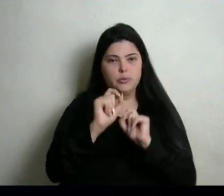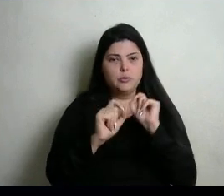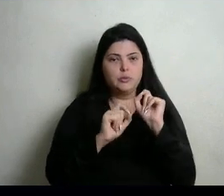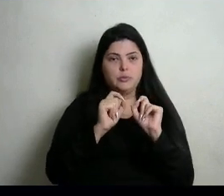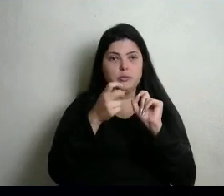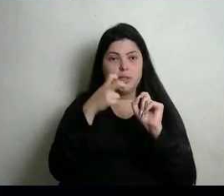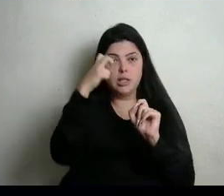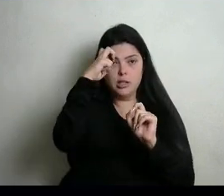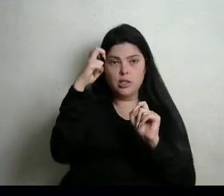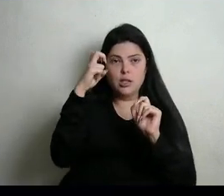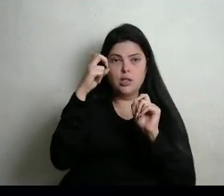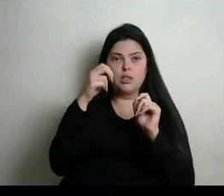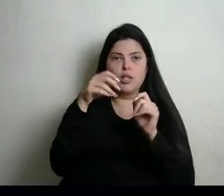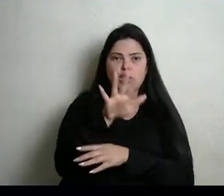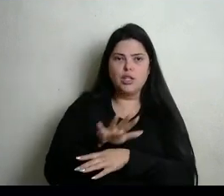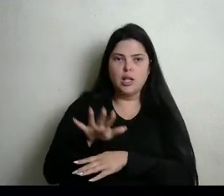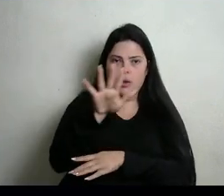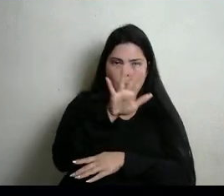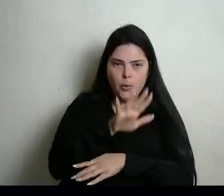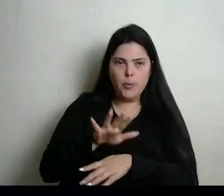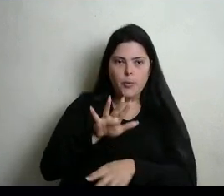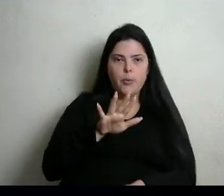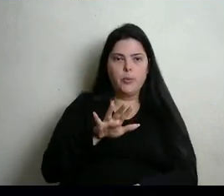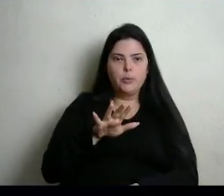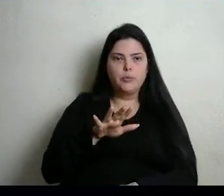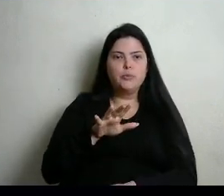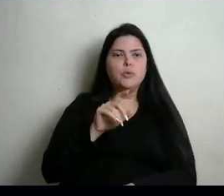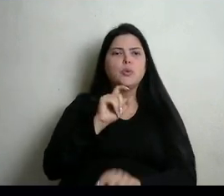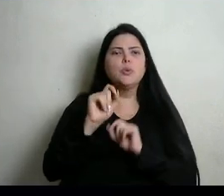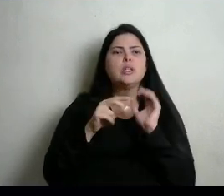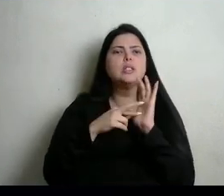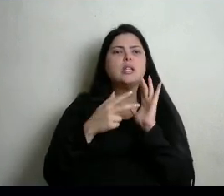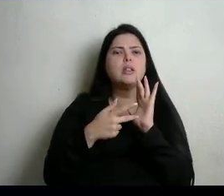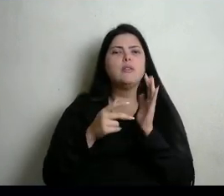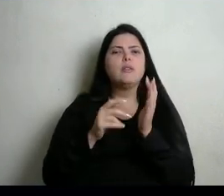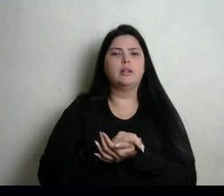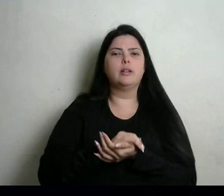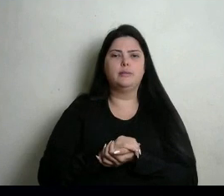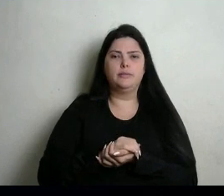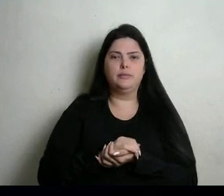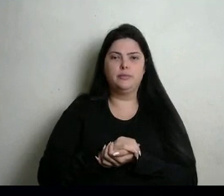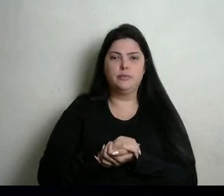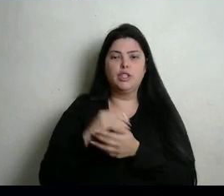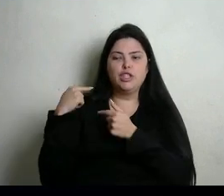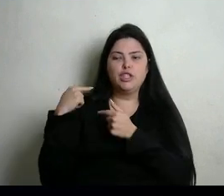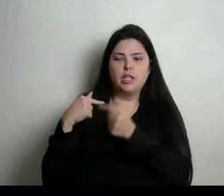artificial generativa. O que que é uma IA generativa? Uma IA generativa é aquela IA